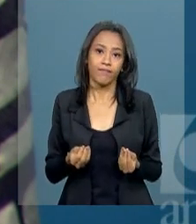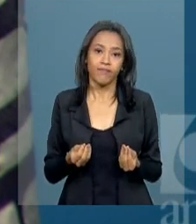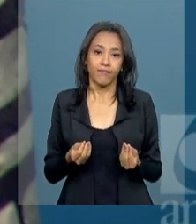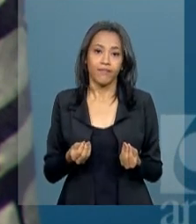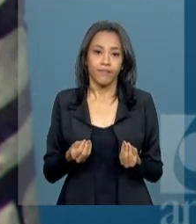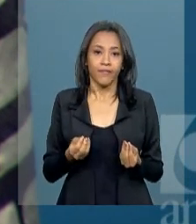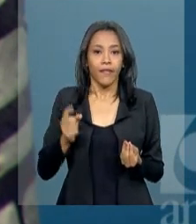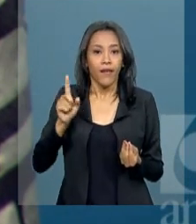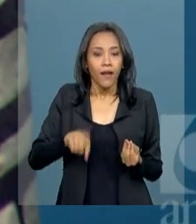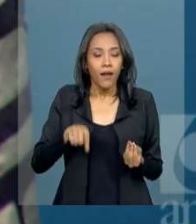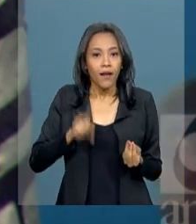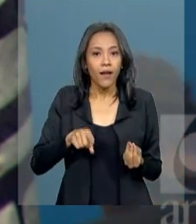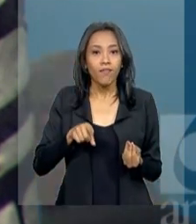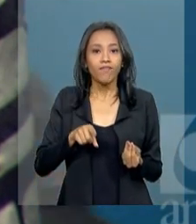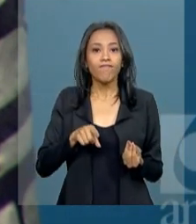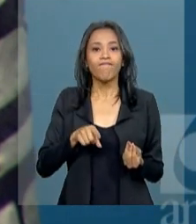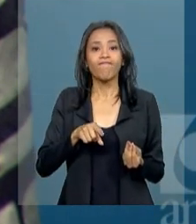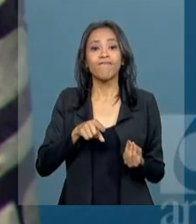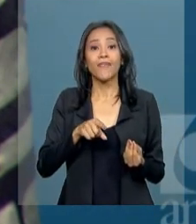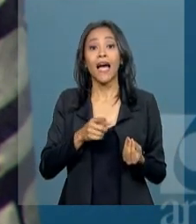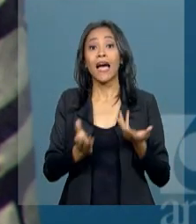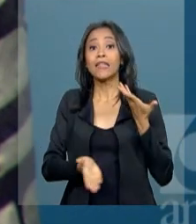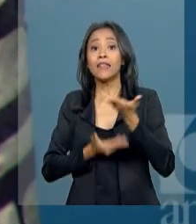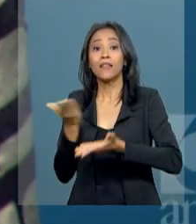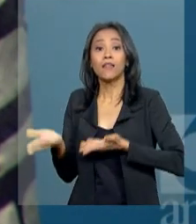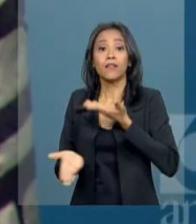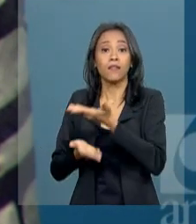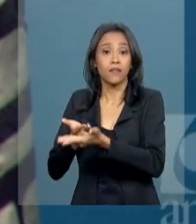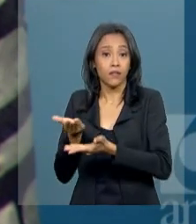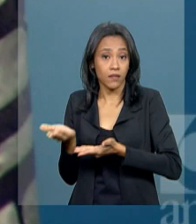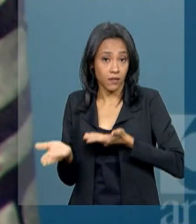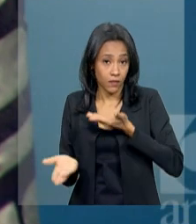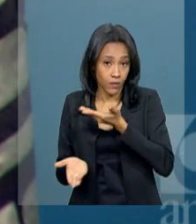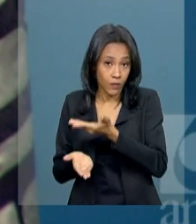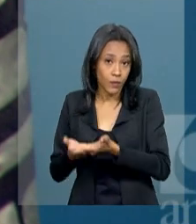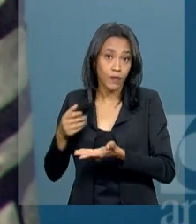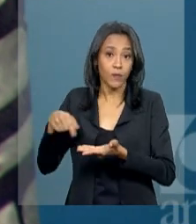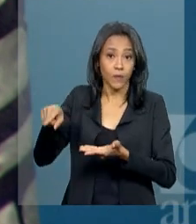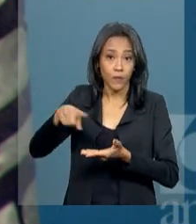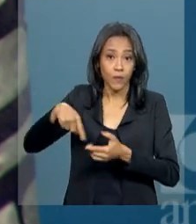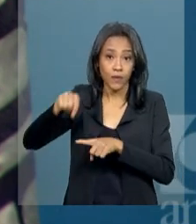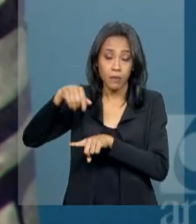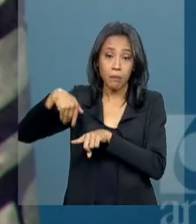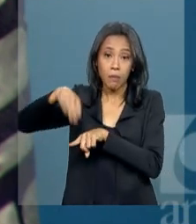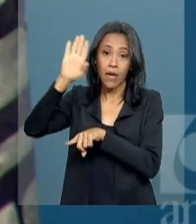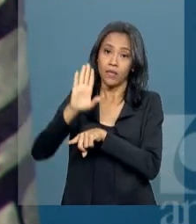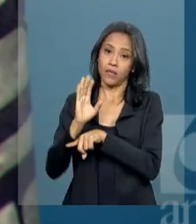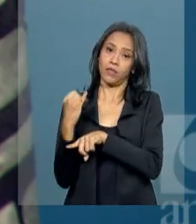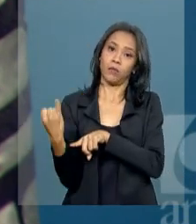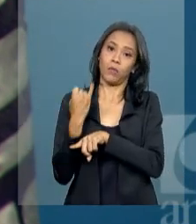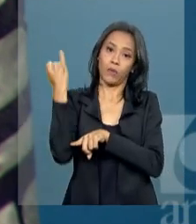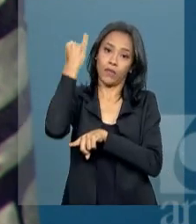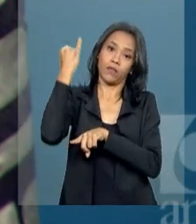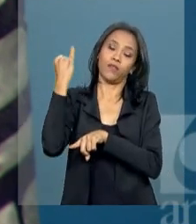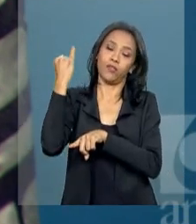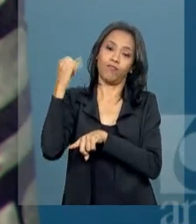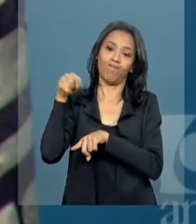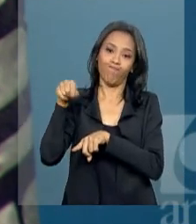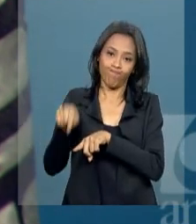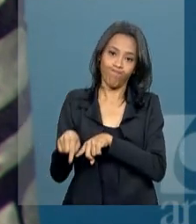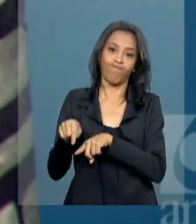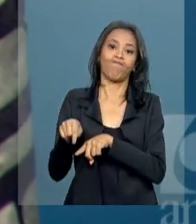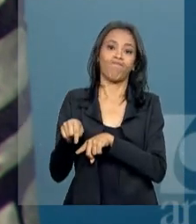atendendo ao órgão mais importante para as pessoas, que é o bolso.